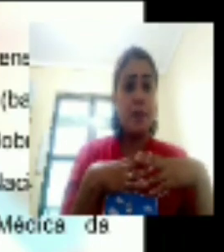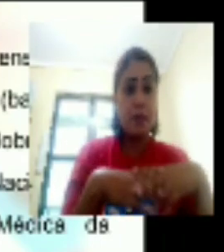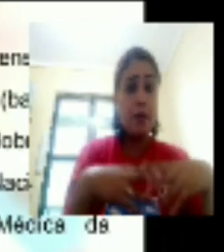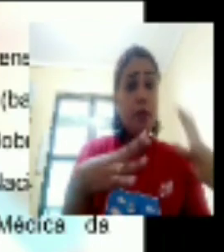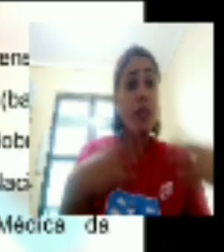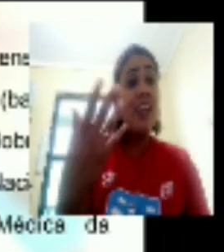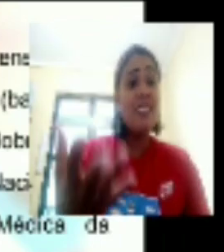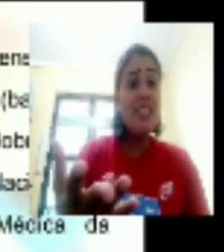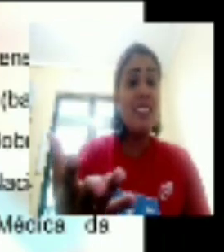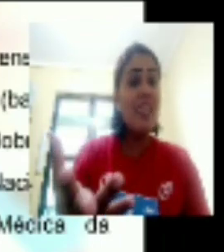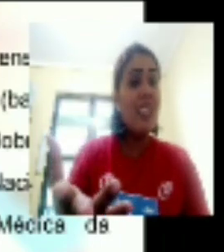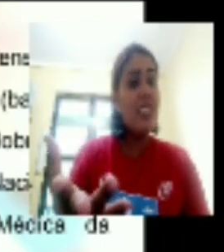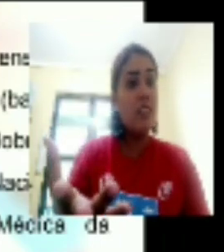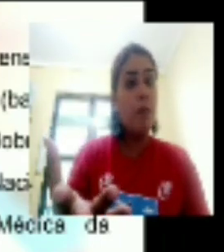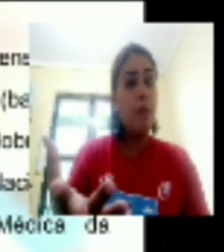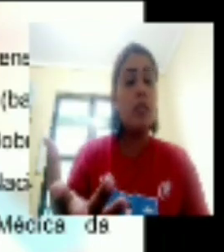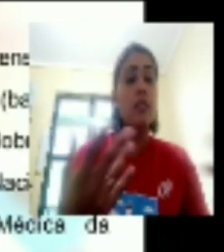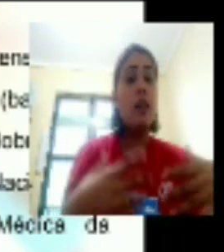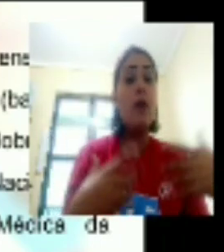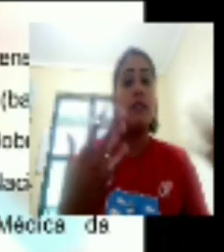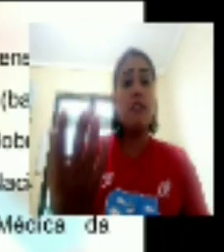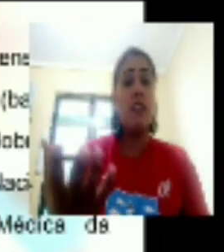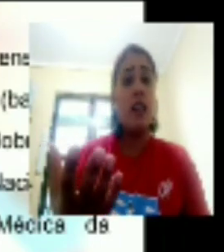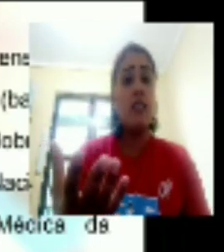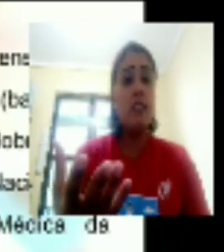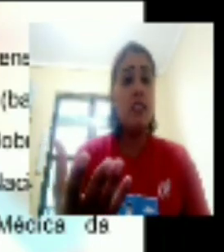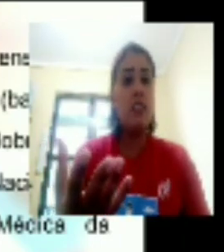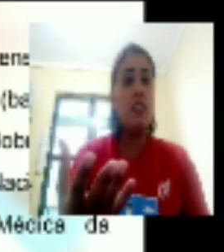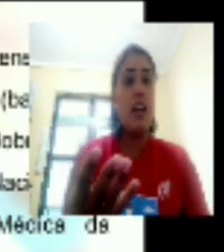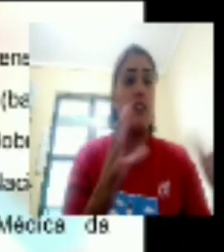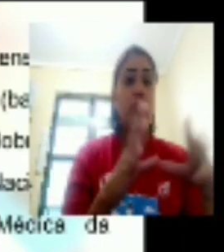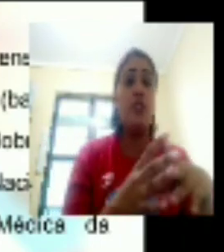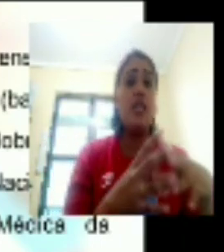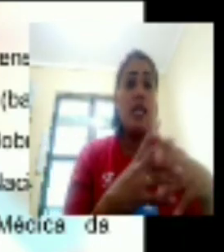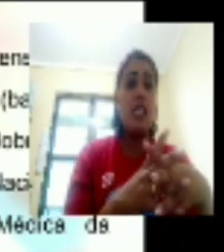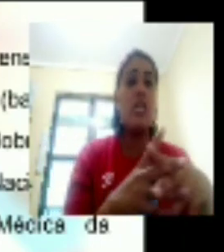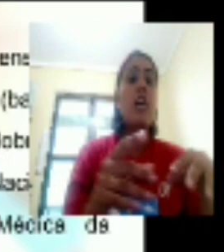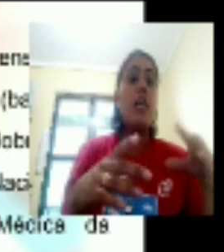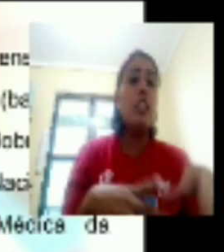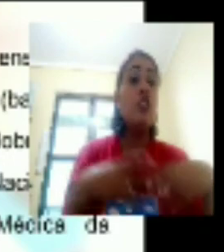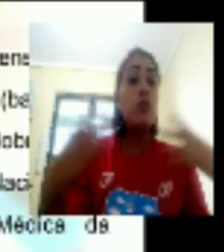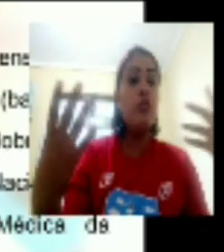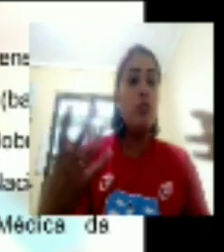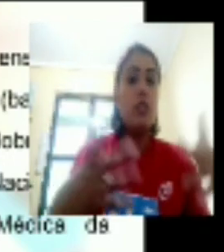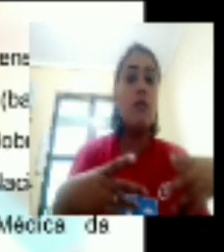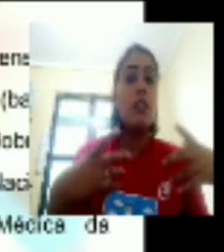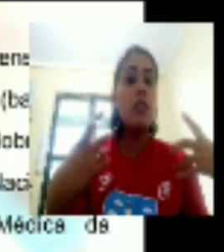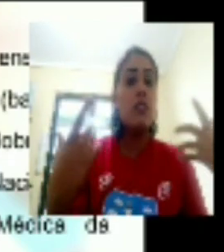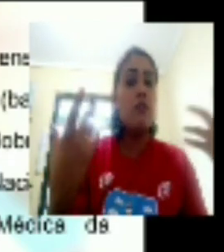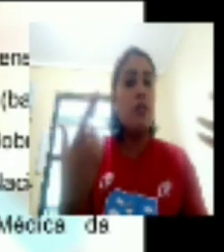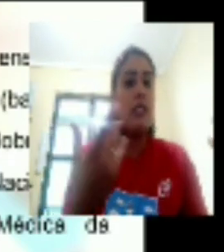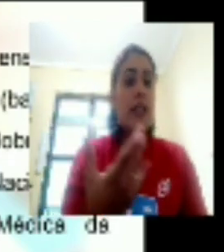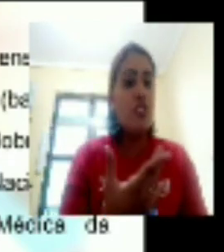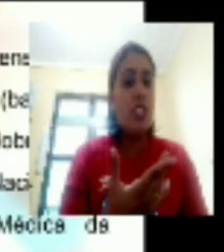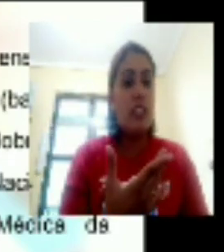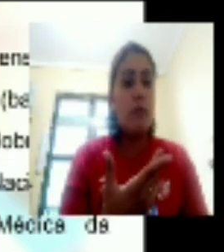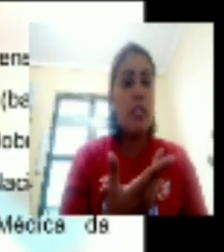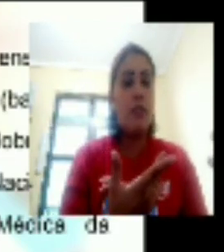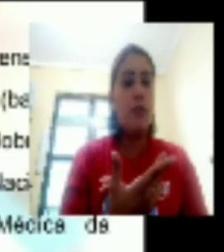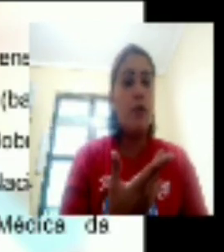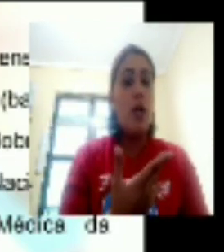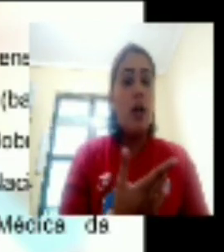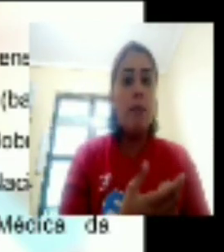particular? Atender a essa população, atender a esses associados. E aí, eles construíram grandes unidades